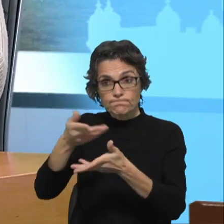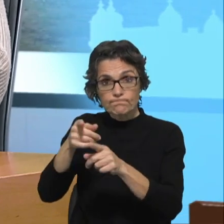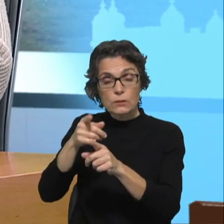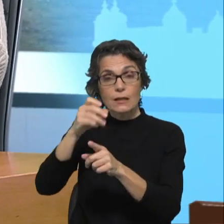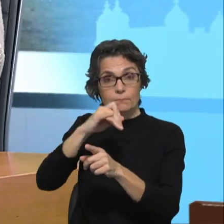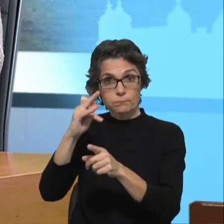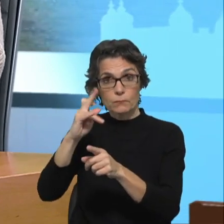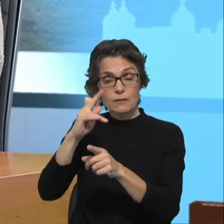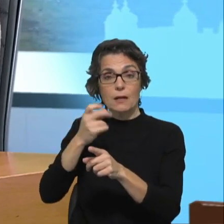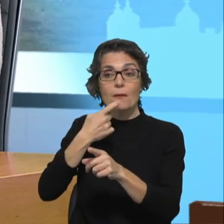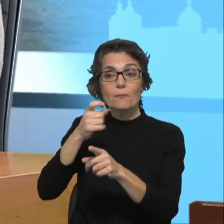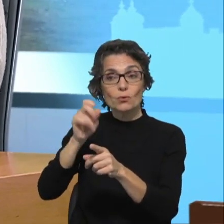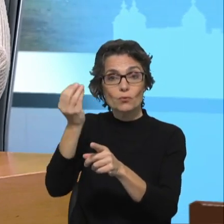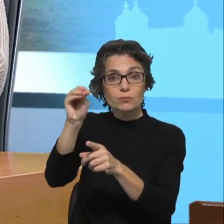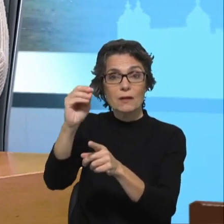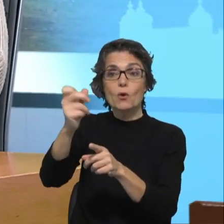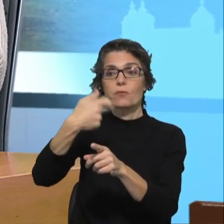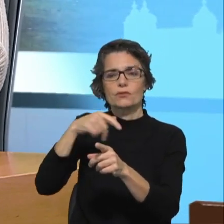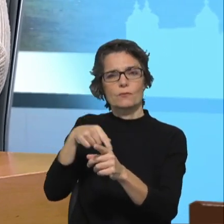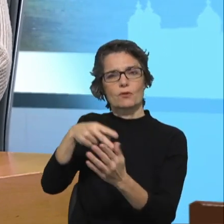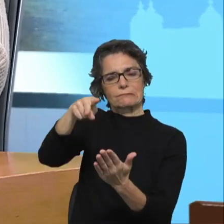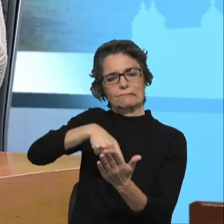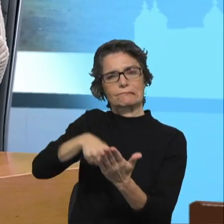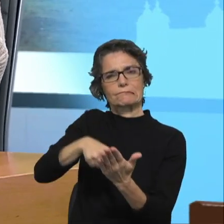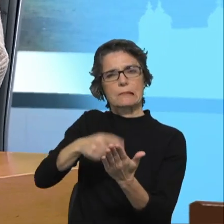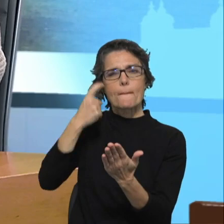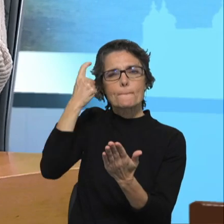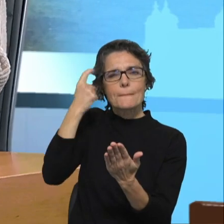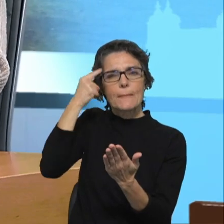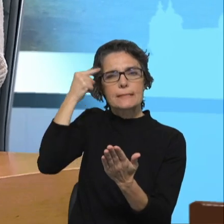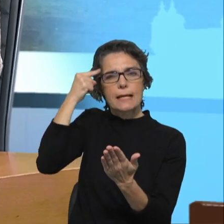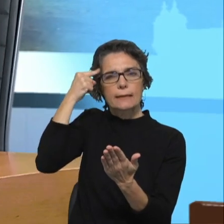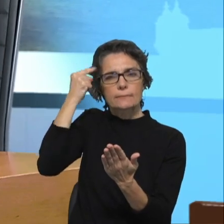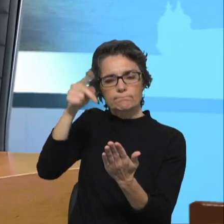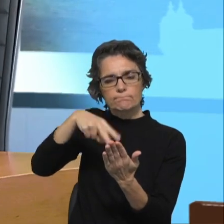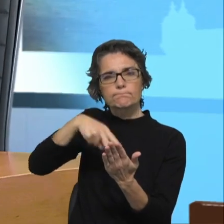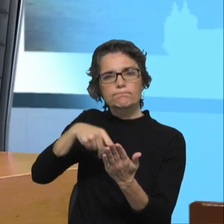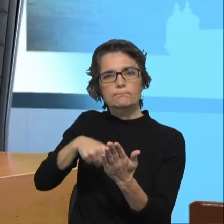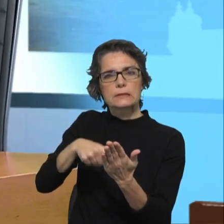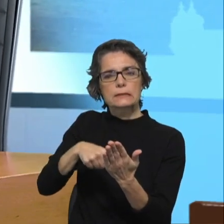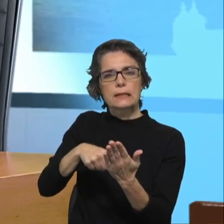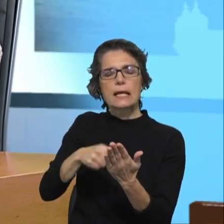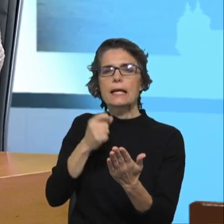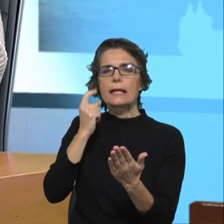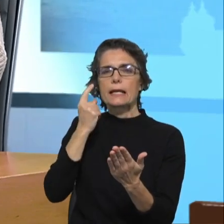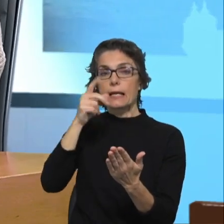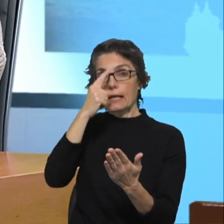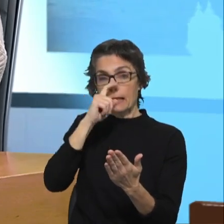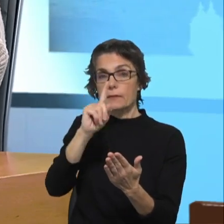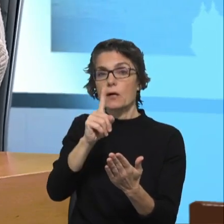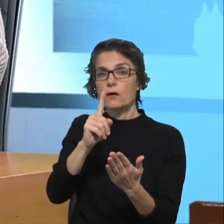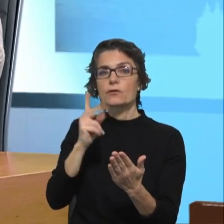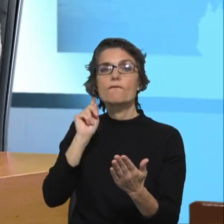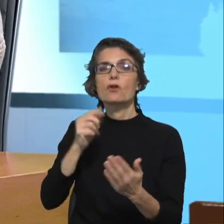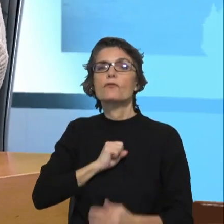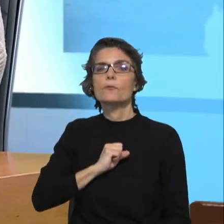E por outro lado, pensar sempre porque é que eu valorizo? E centrar,